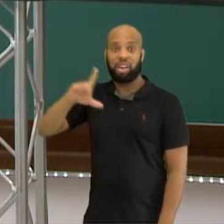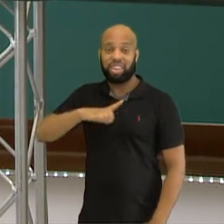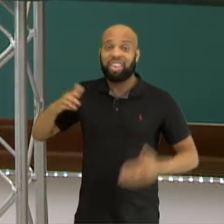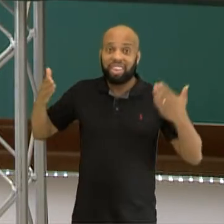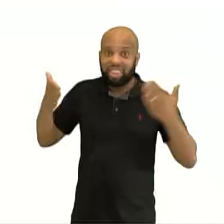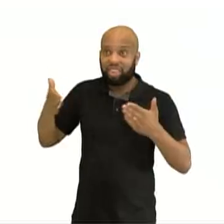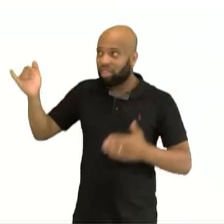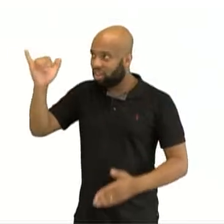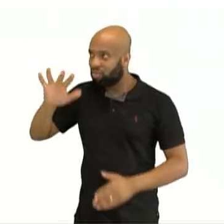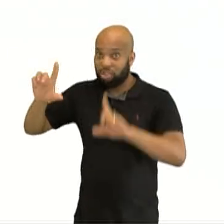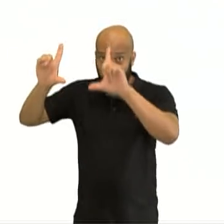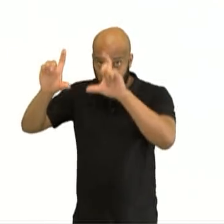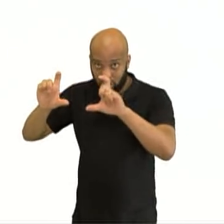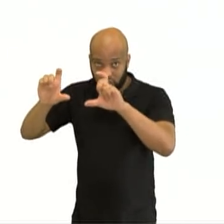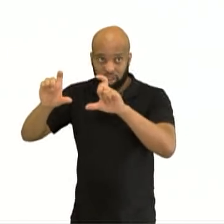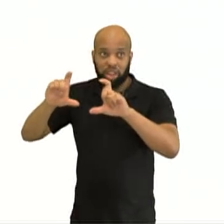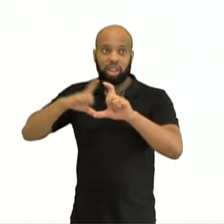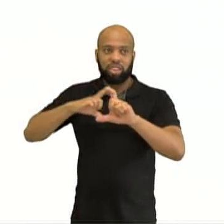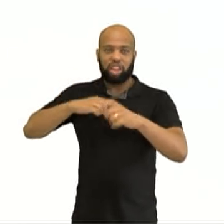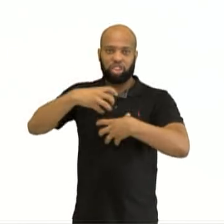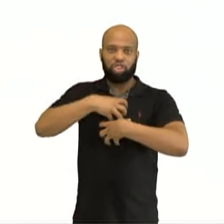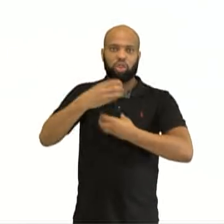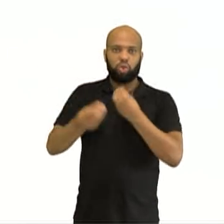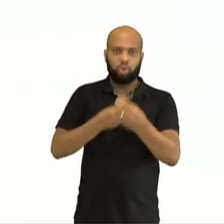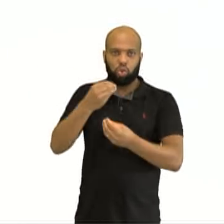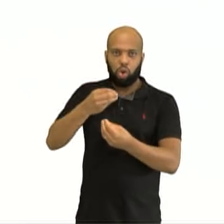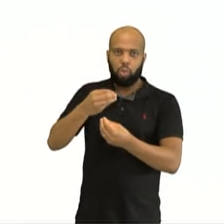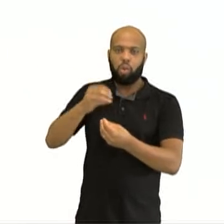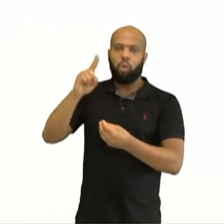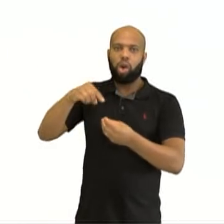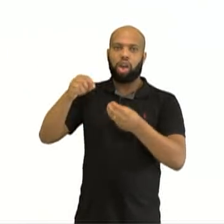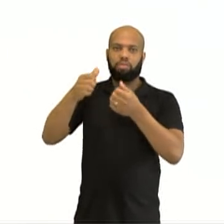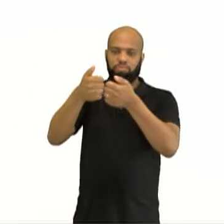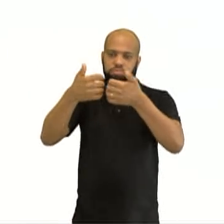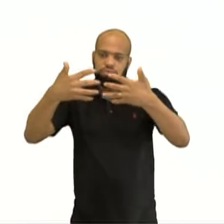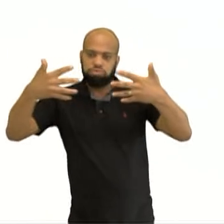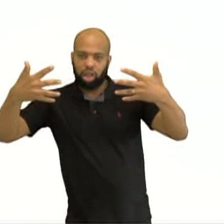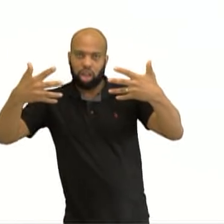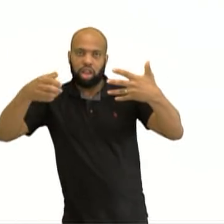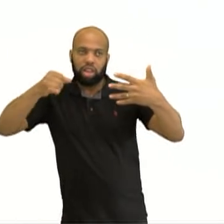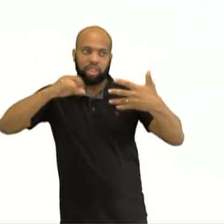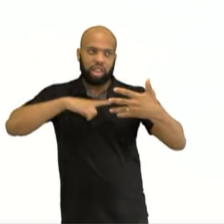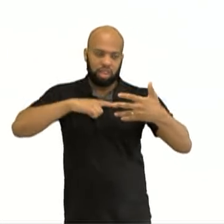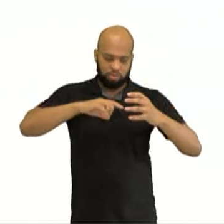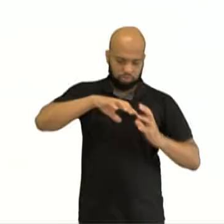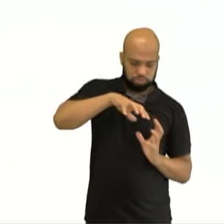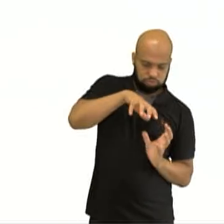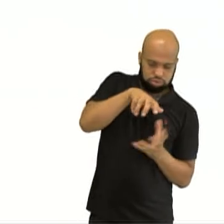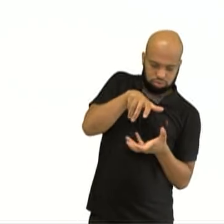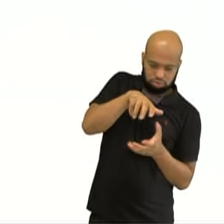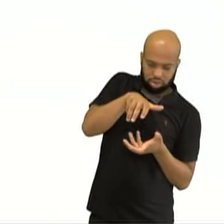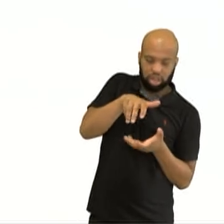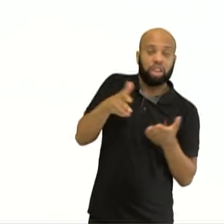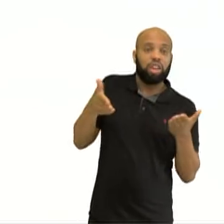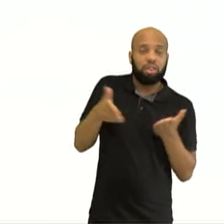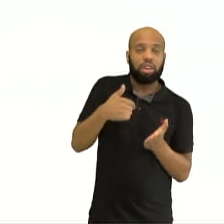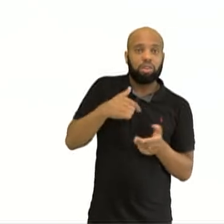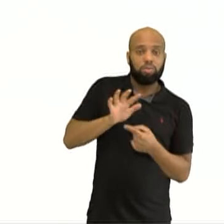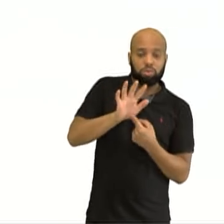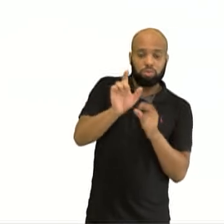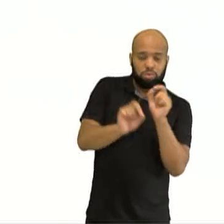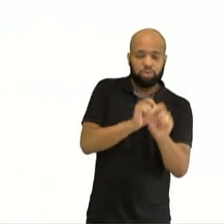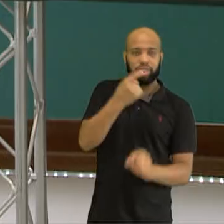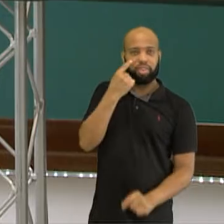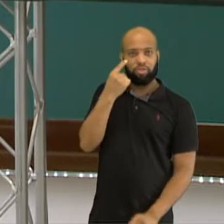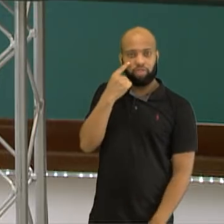na tela, ela está planificada, ela está achatada. Quando eu trago para vocês esse globo menor, eu mostro,